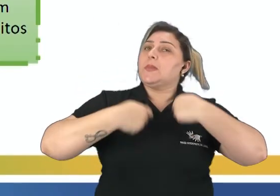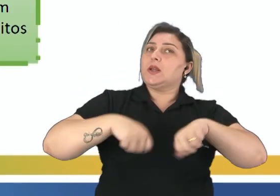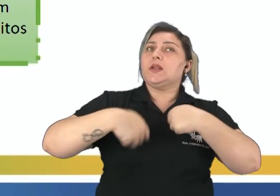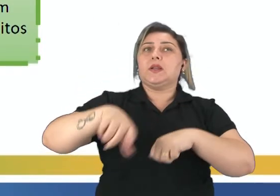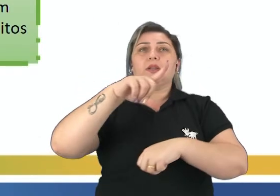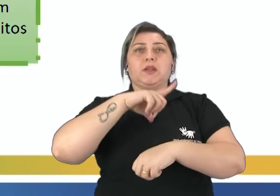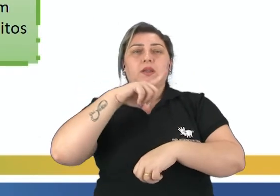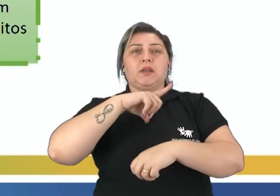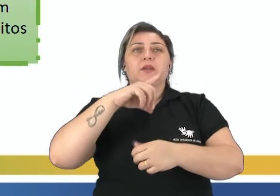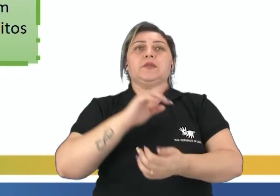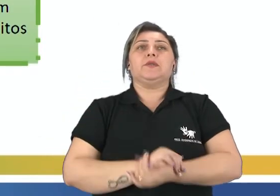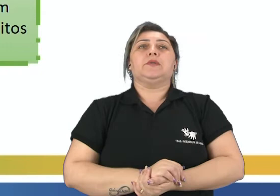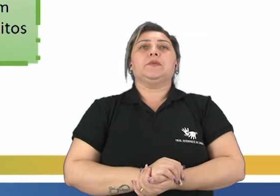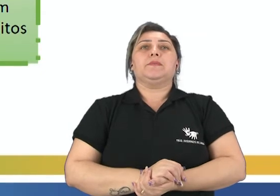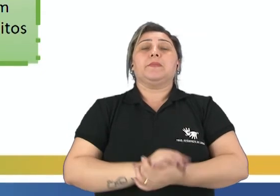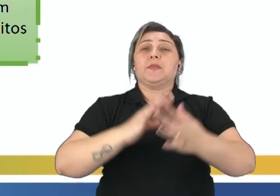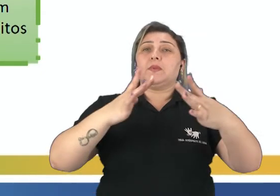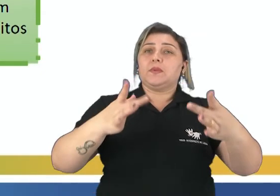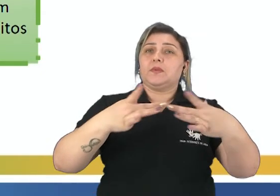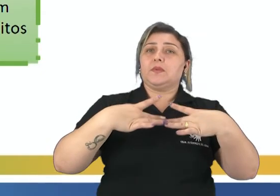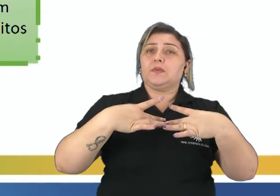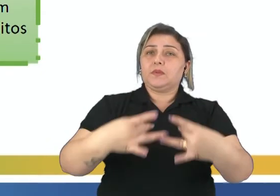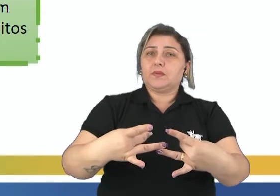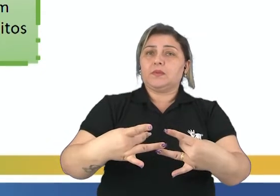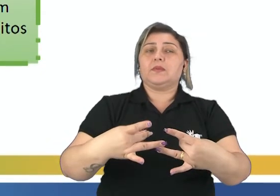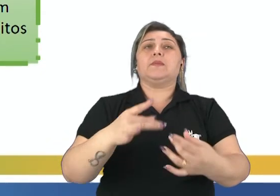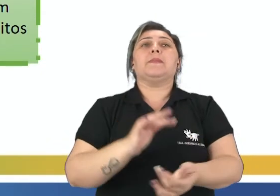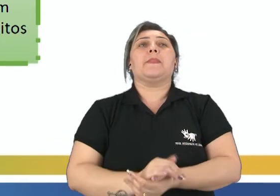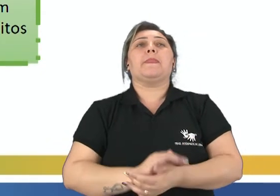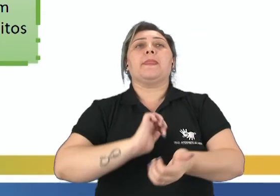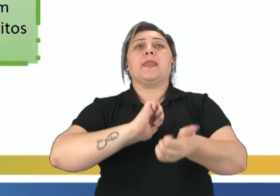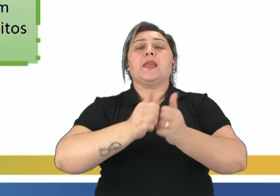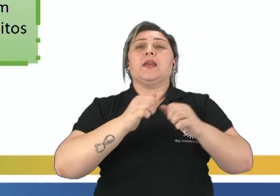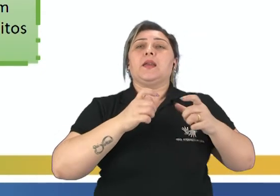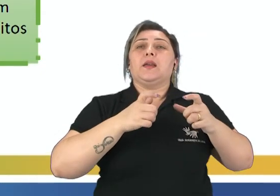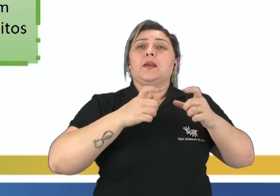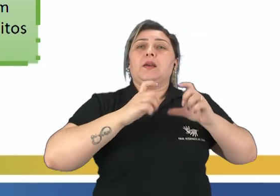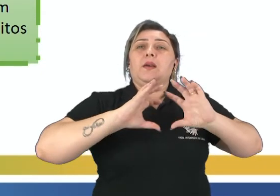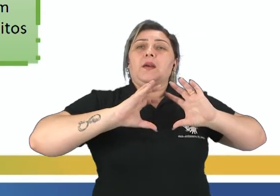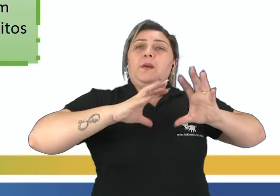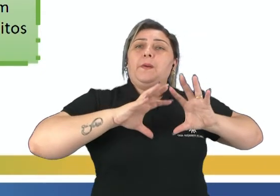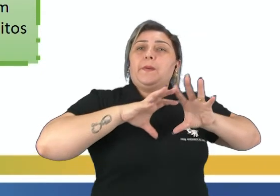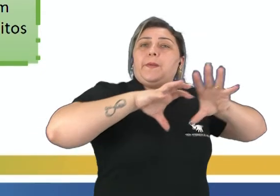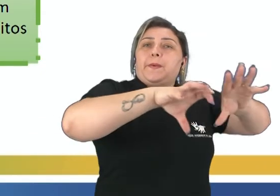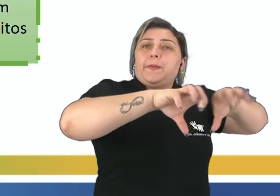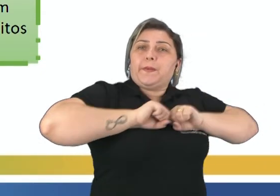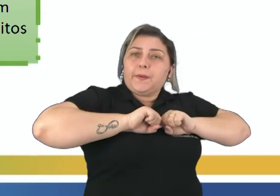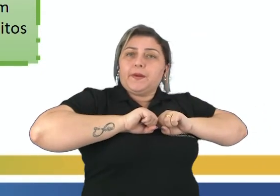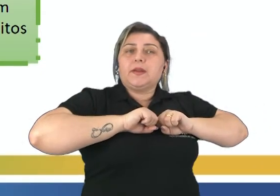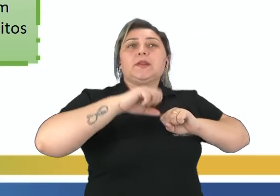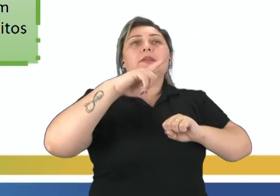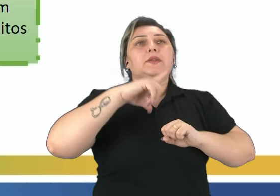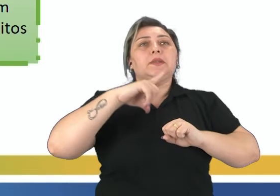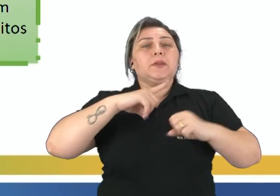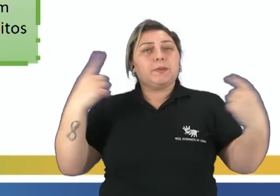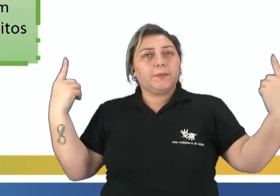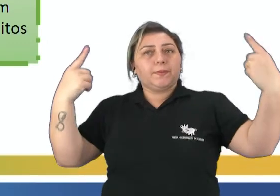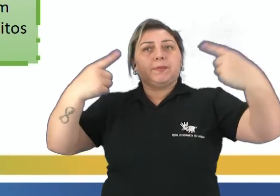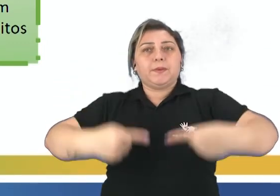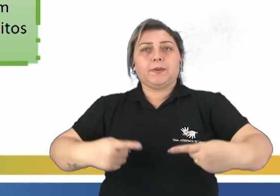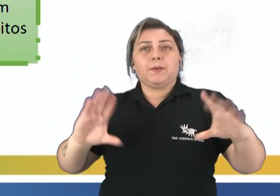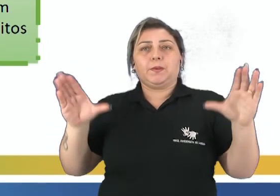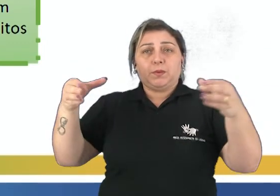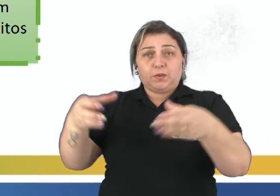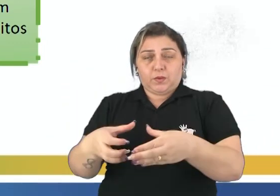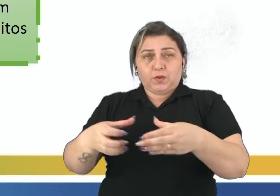merecem. E a gente vai falar um pouquinho sobre esportes de invasão, né? Os esportes de invasão são aqueles onde existem disputas de uma